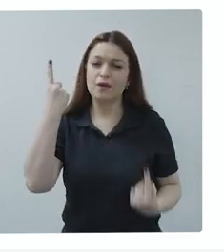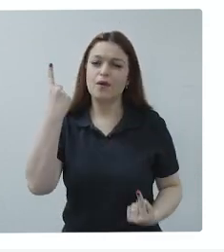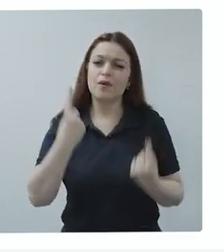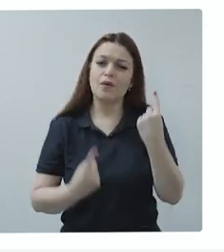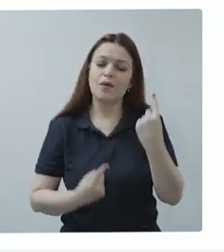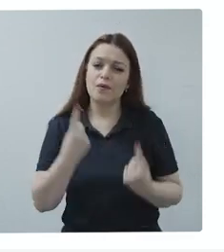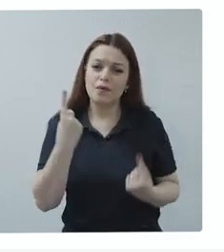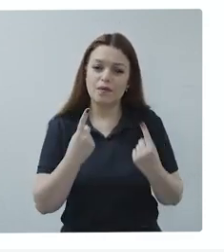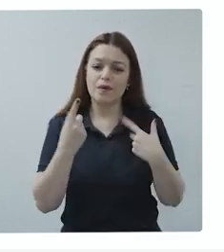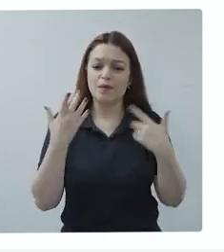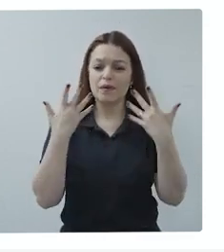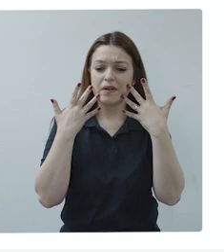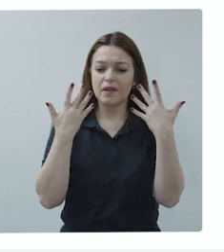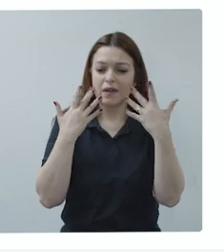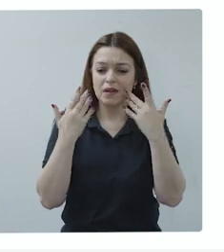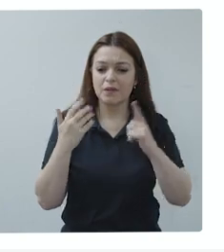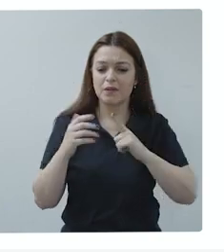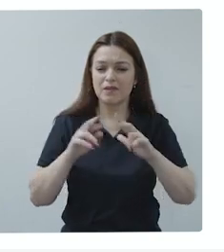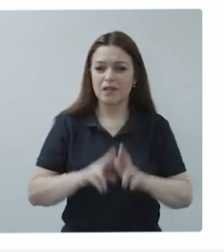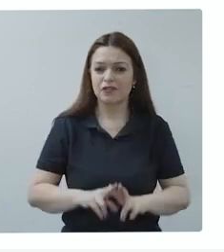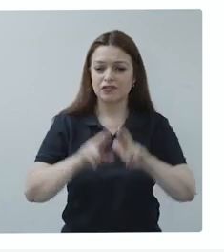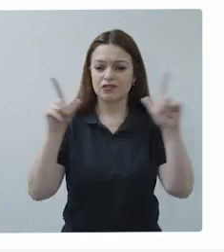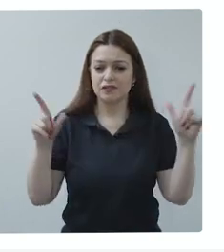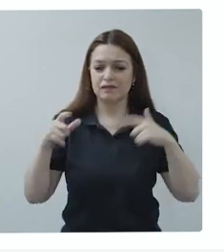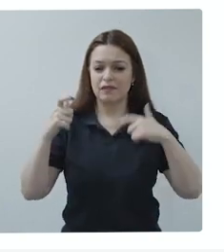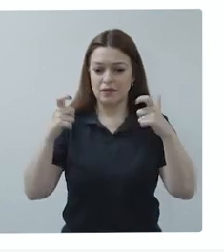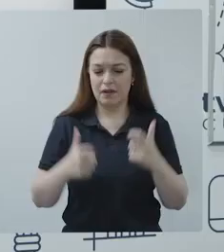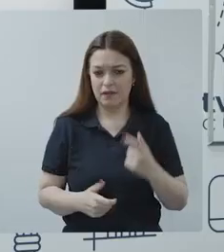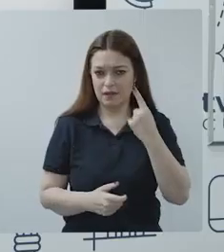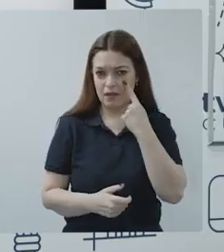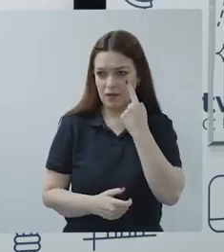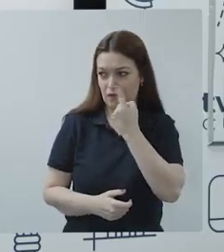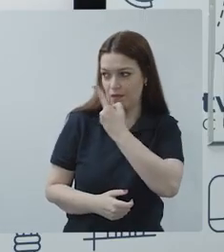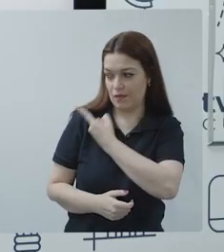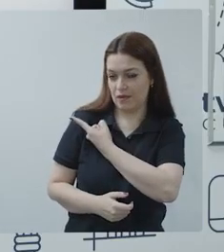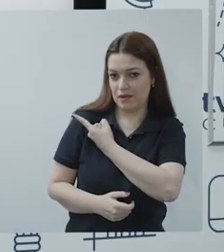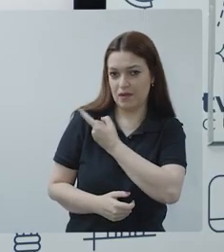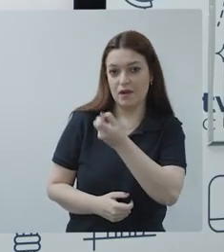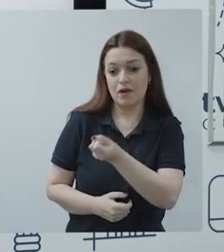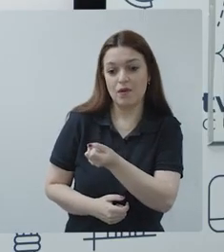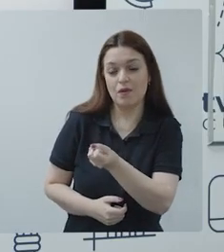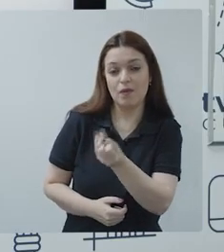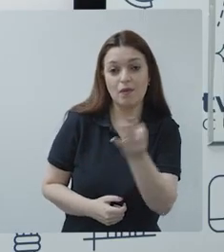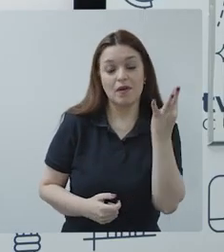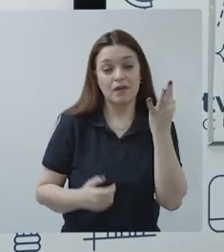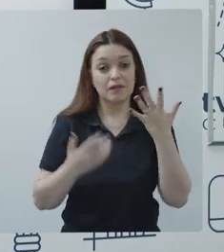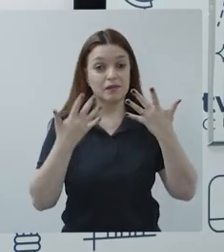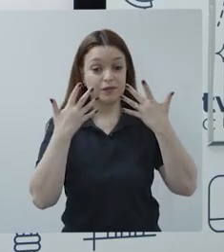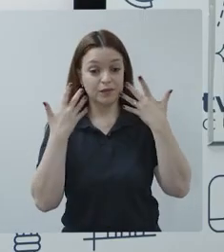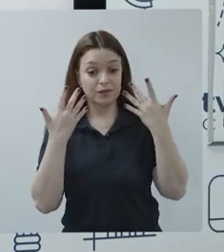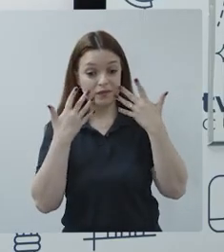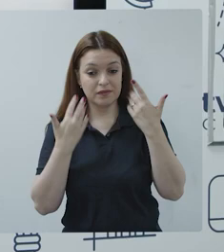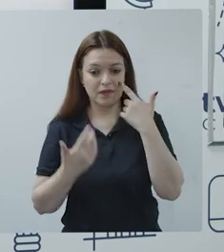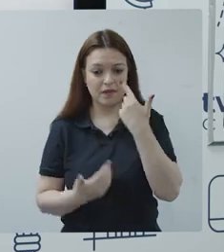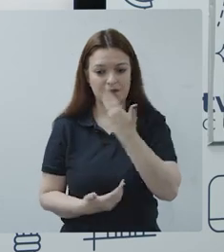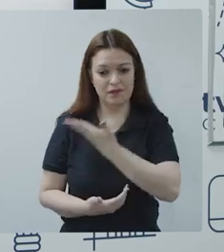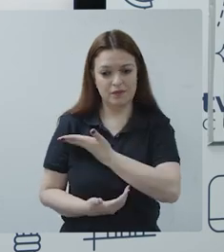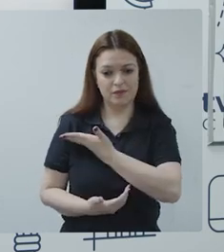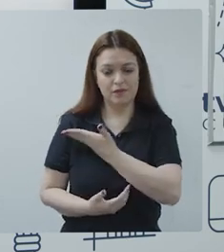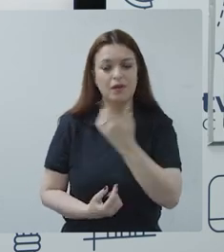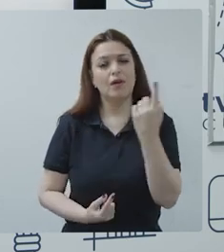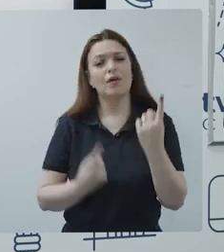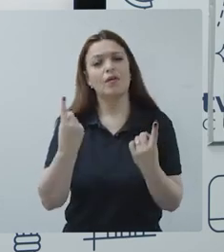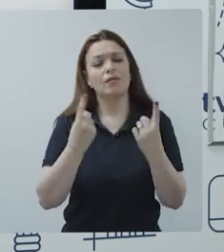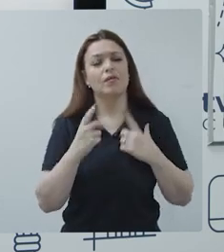na posição diferente? Olhem quantos gatos eu tenho na nossa tela. Qual está